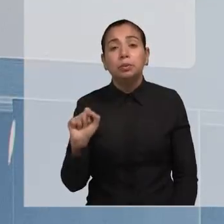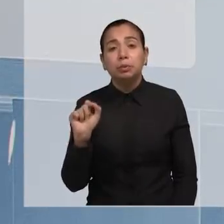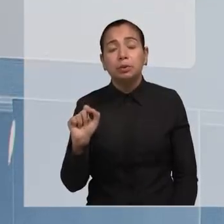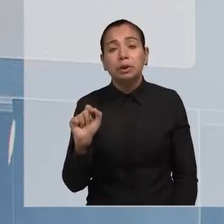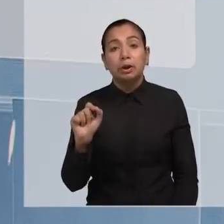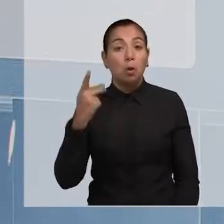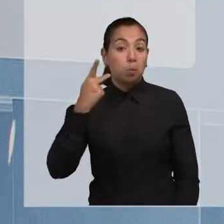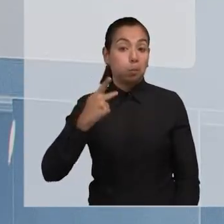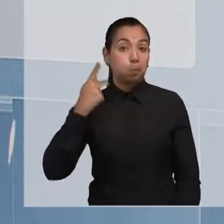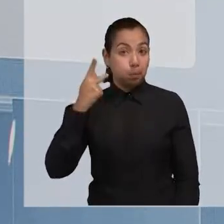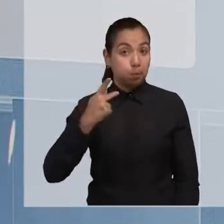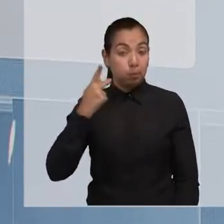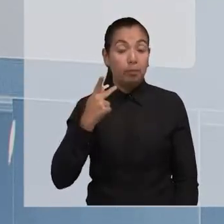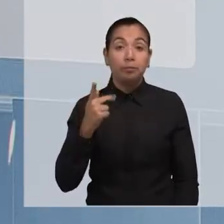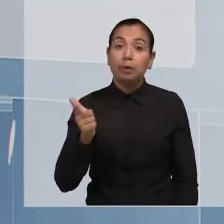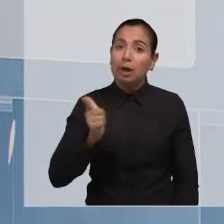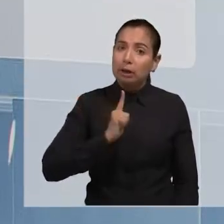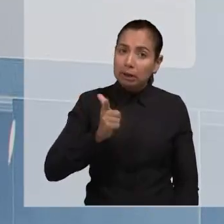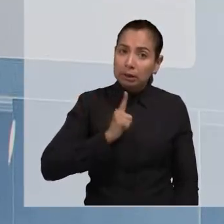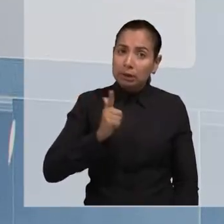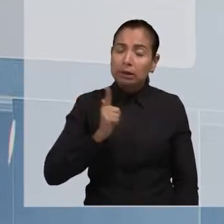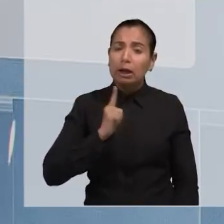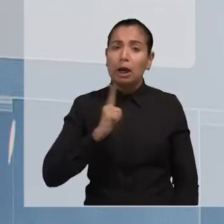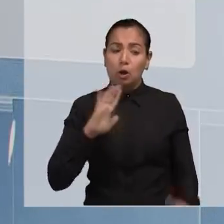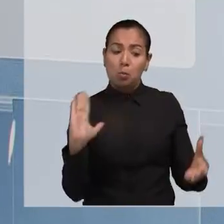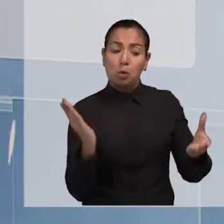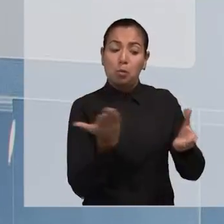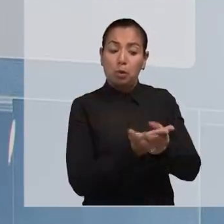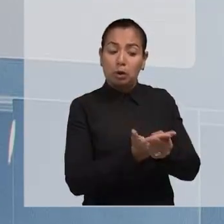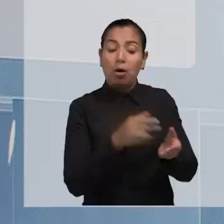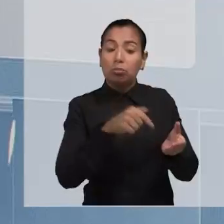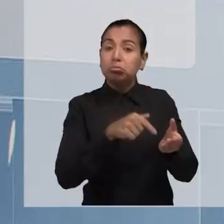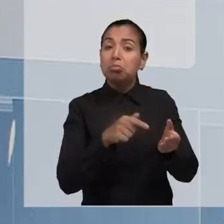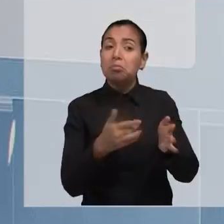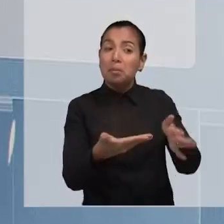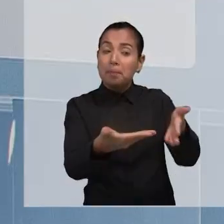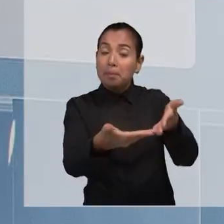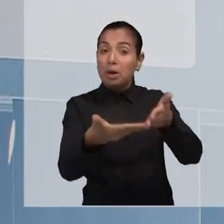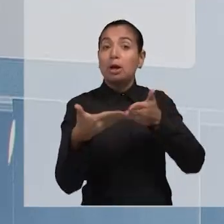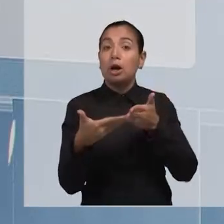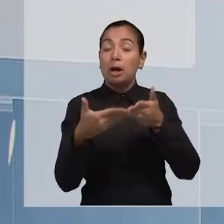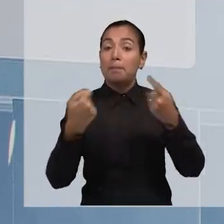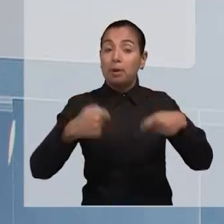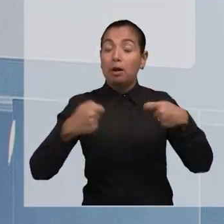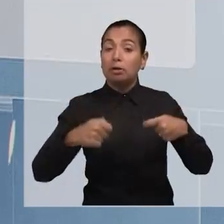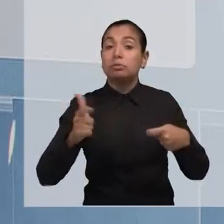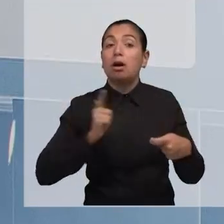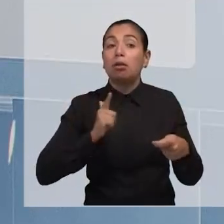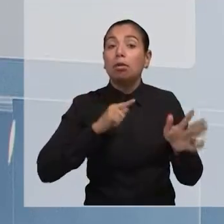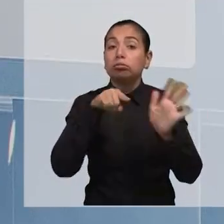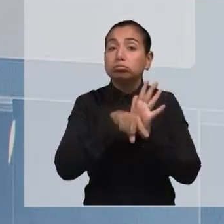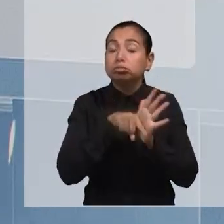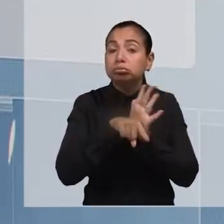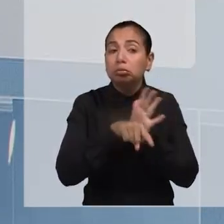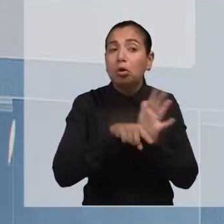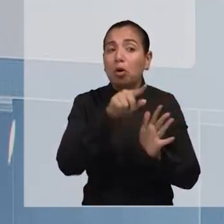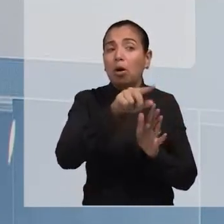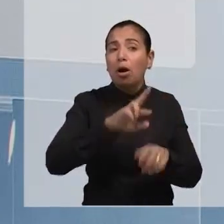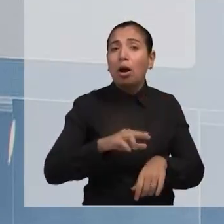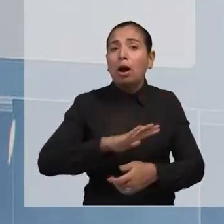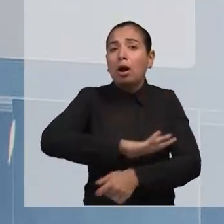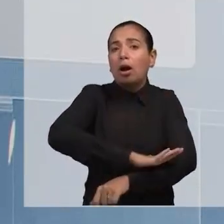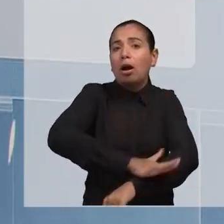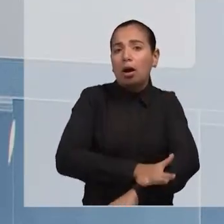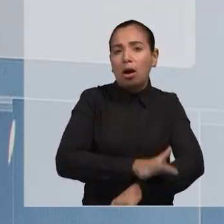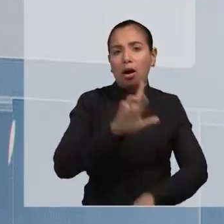um promotor tinha entrado com um processo pedindo para que ele fosse aberto um inquérito sobre injúria racial que ele teria